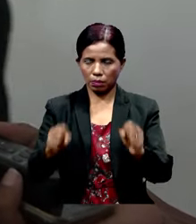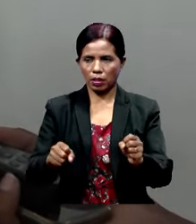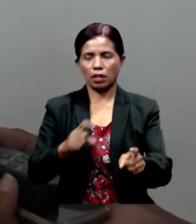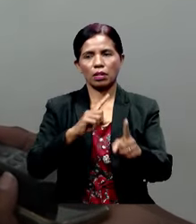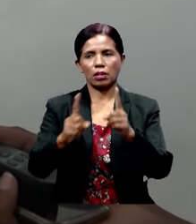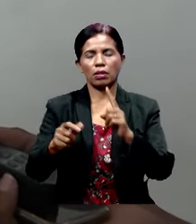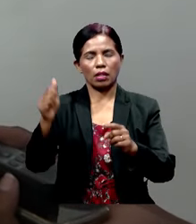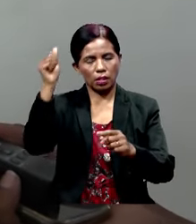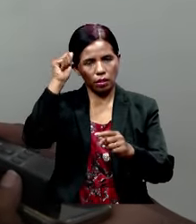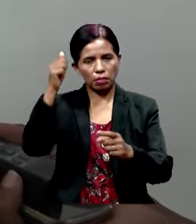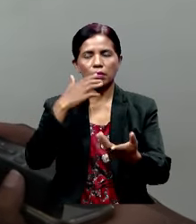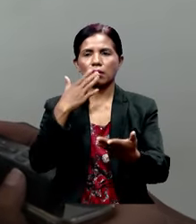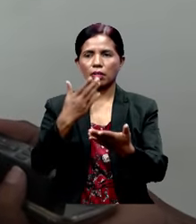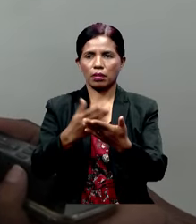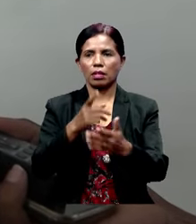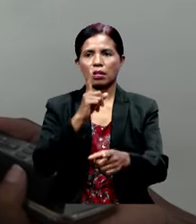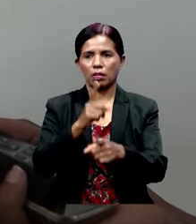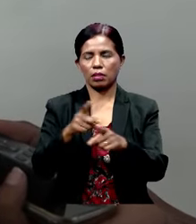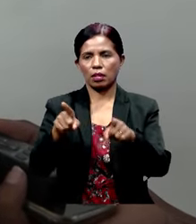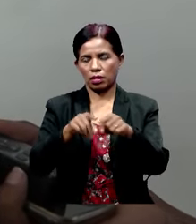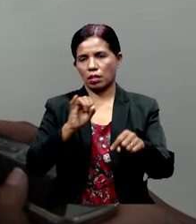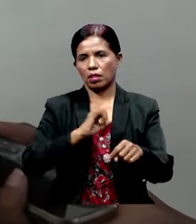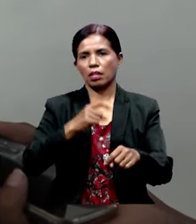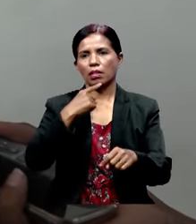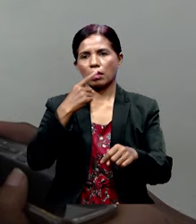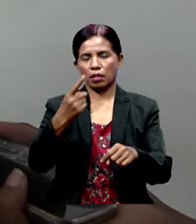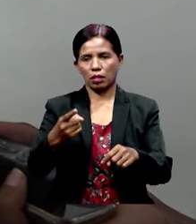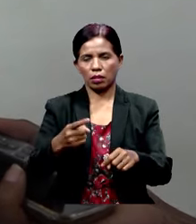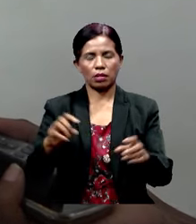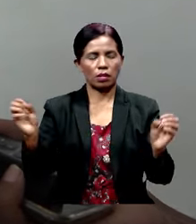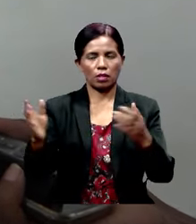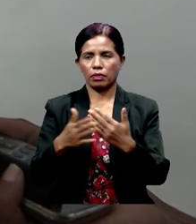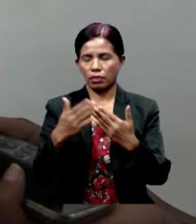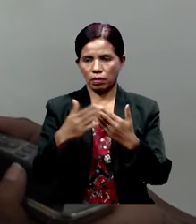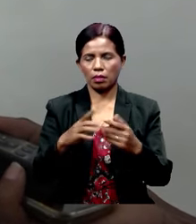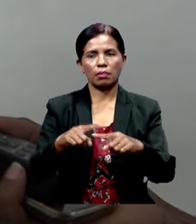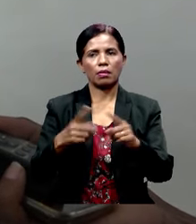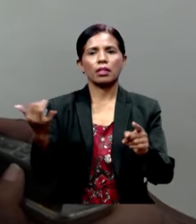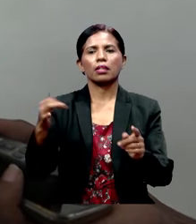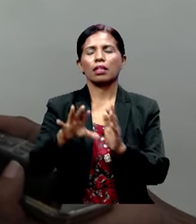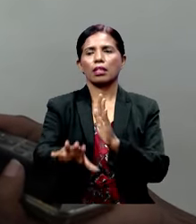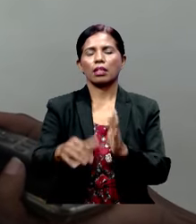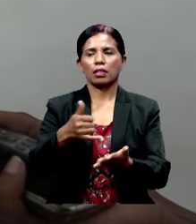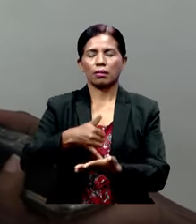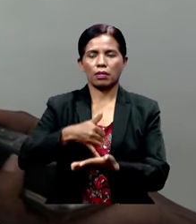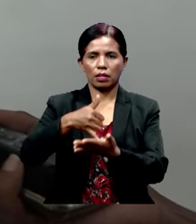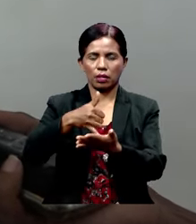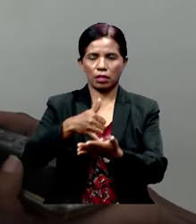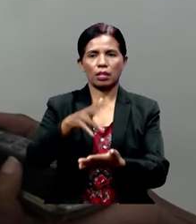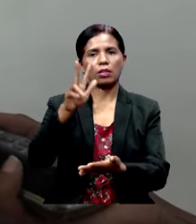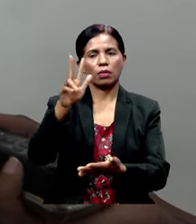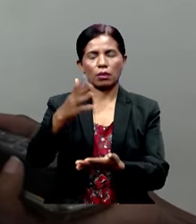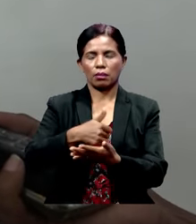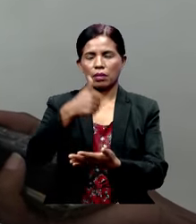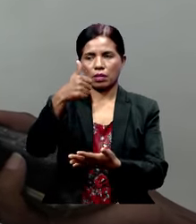com análise da media que deve ser só em hotete trabalho de clá fácil mas be sira consegue retam premiado na entolo para